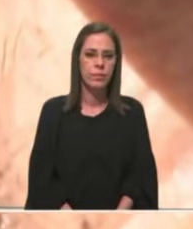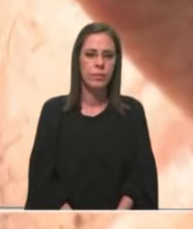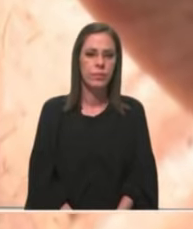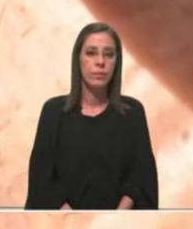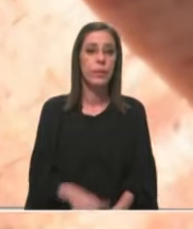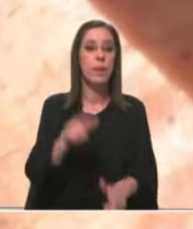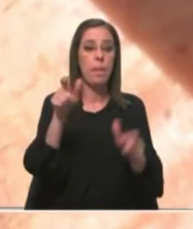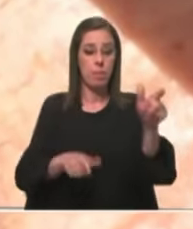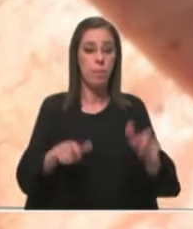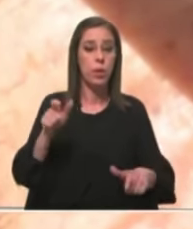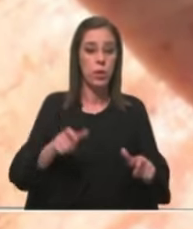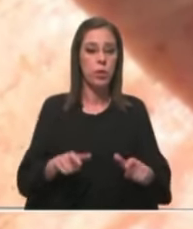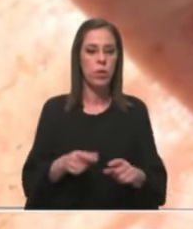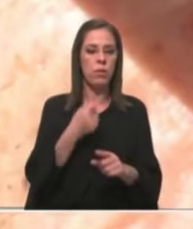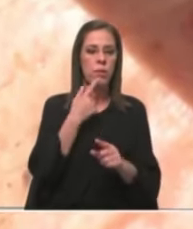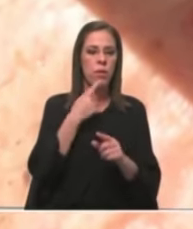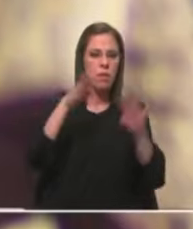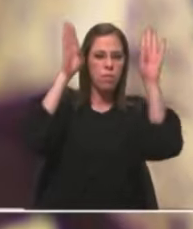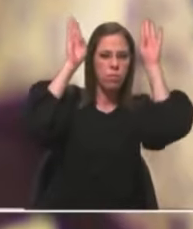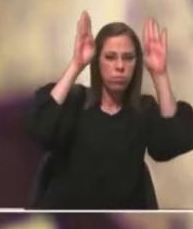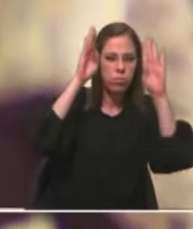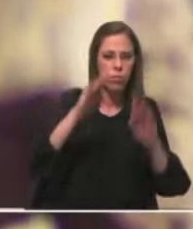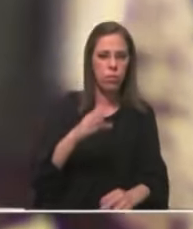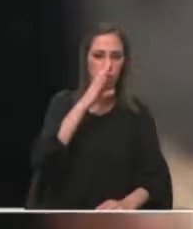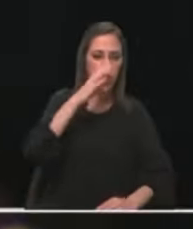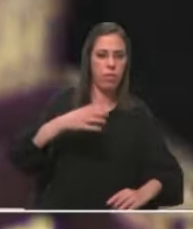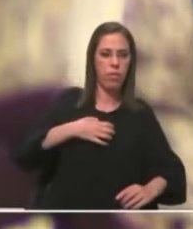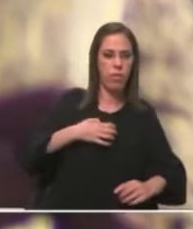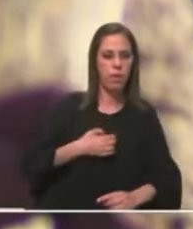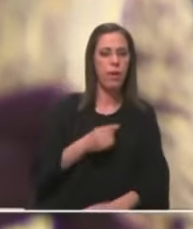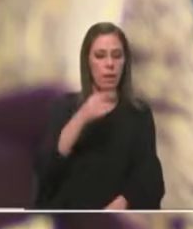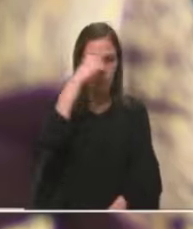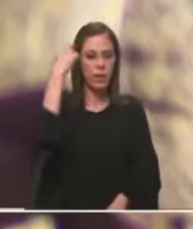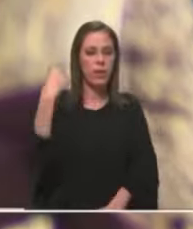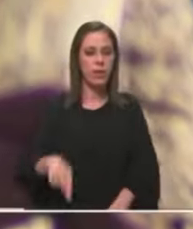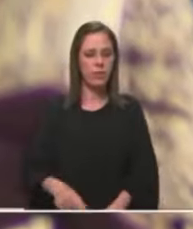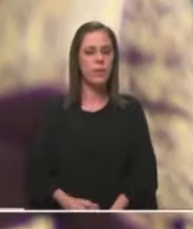São pessoas que passam a chamarem burro, custa-me muito.